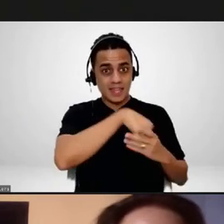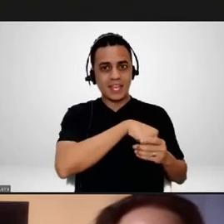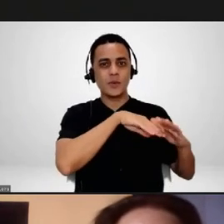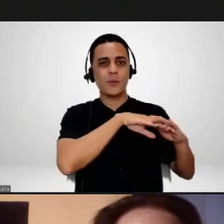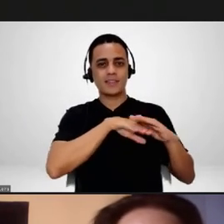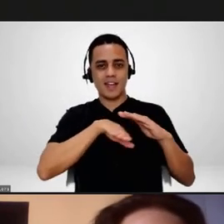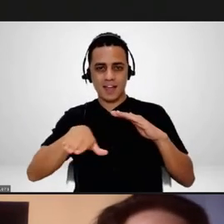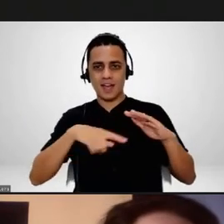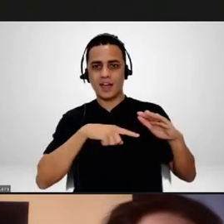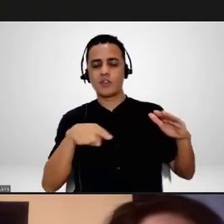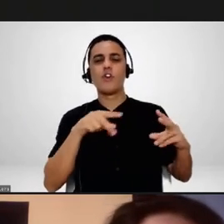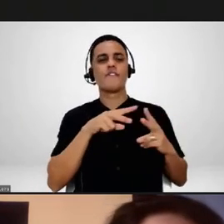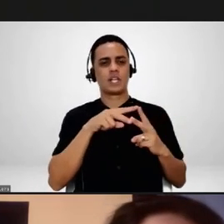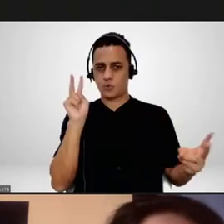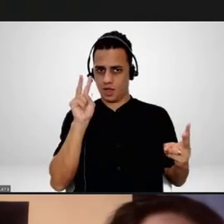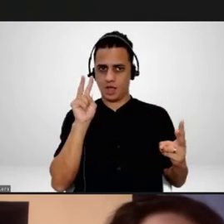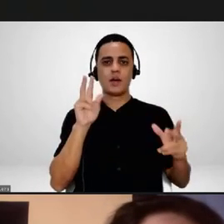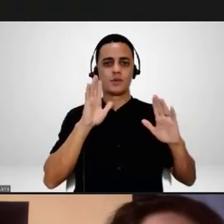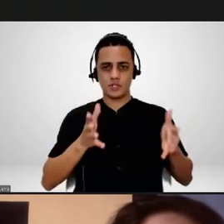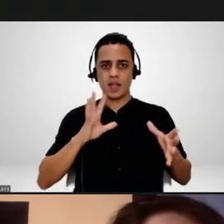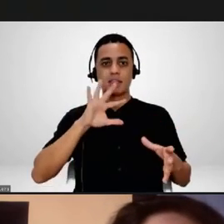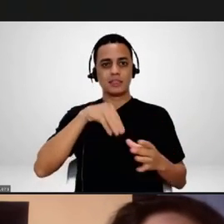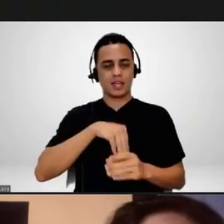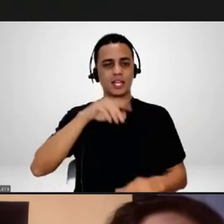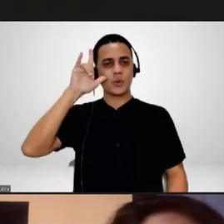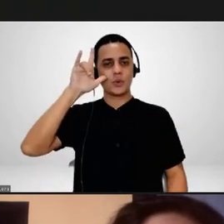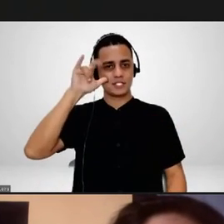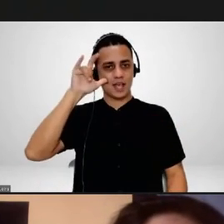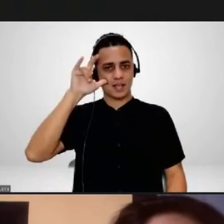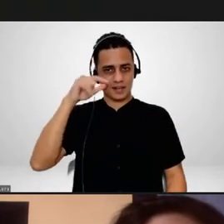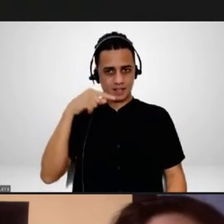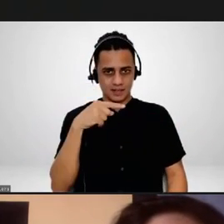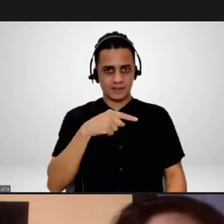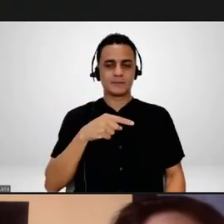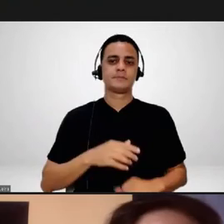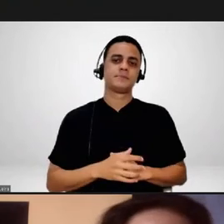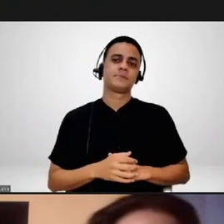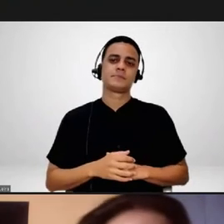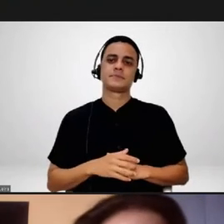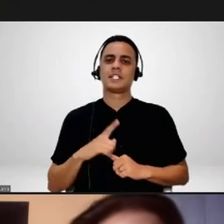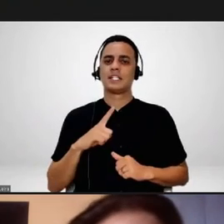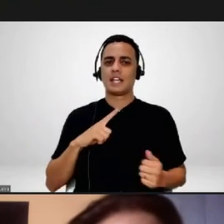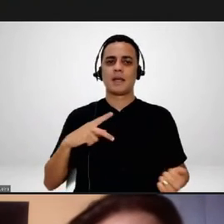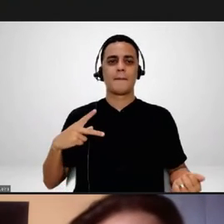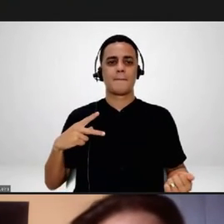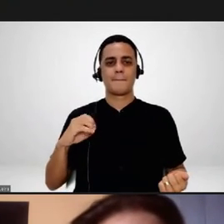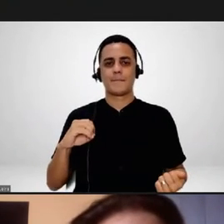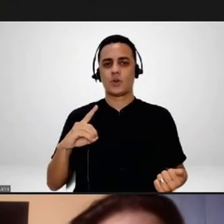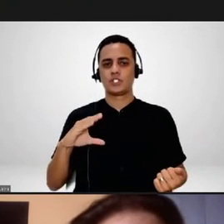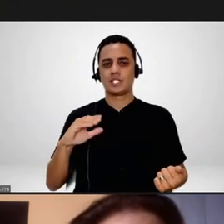fazer também virtual, também dentro do Instagram, numa modalidade com